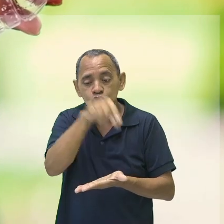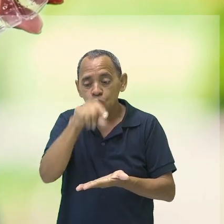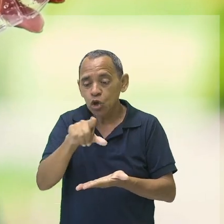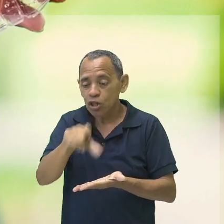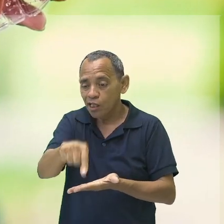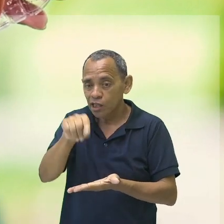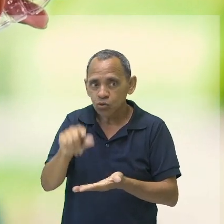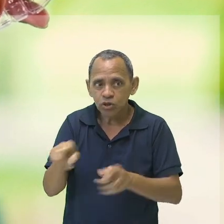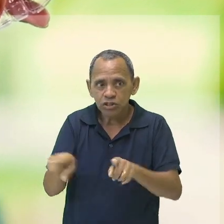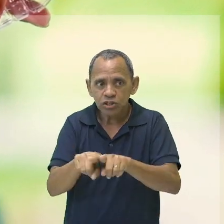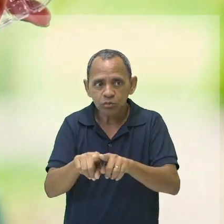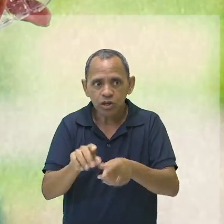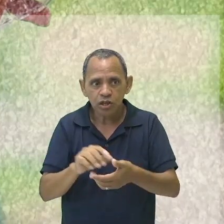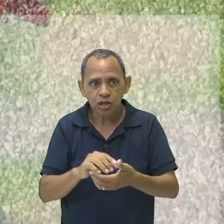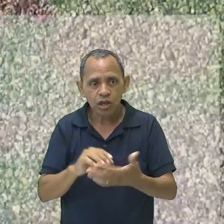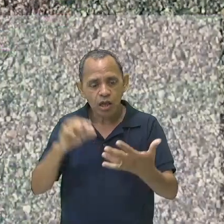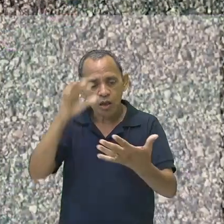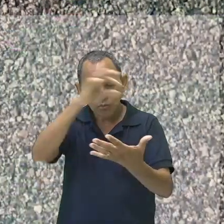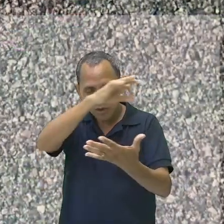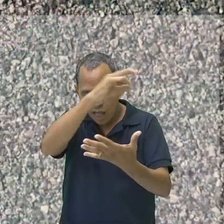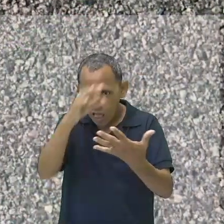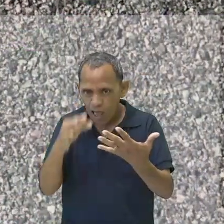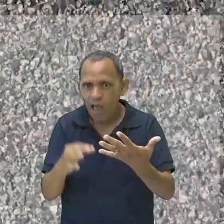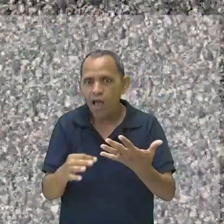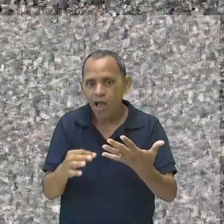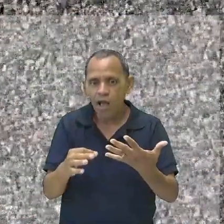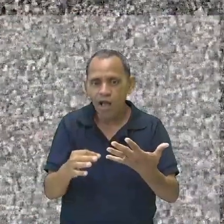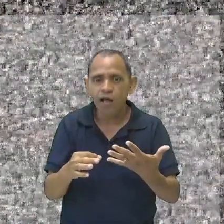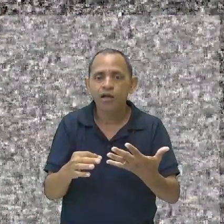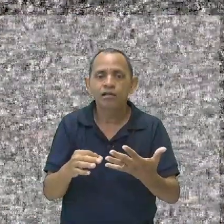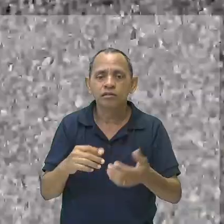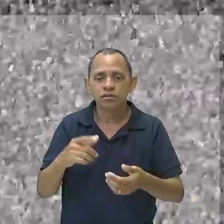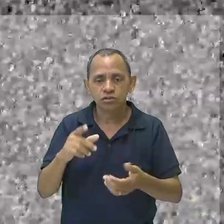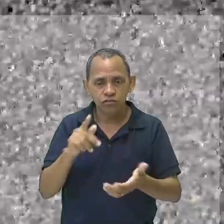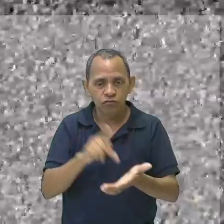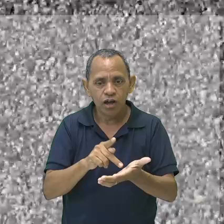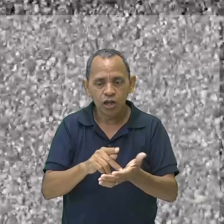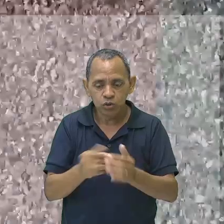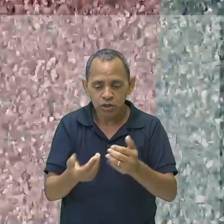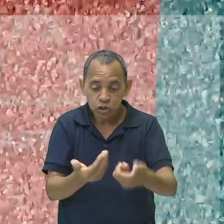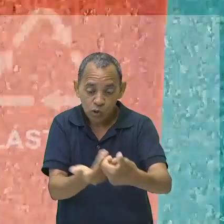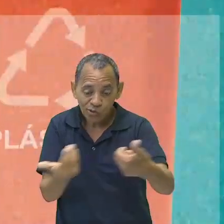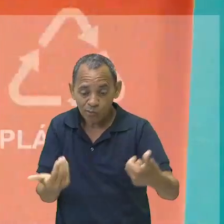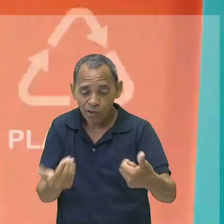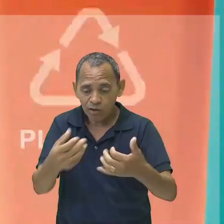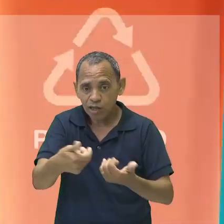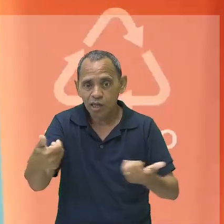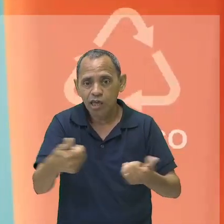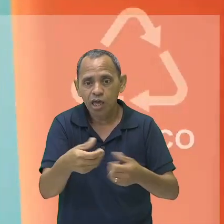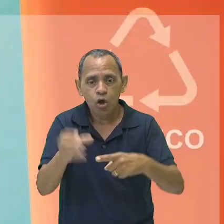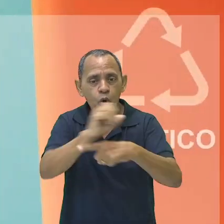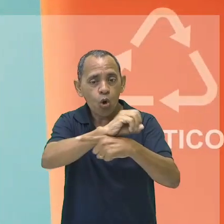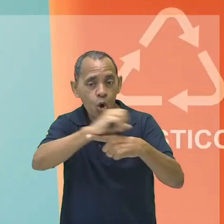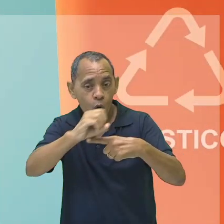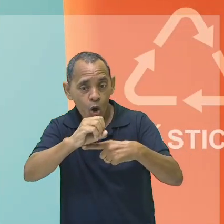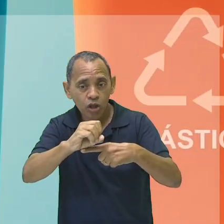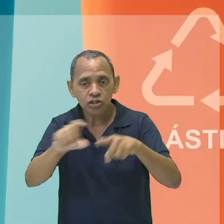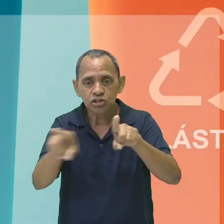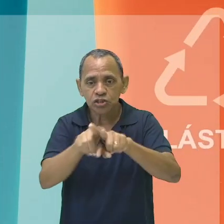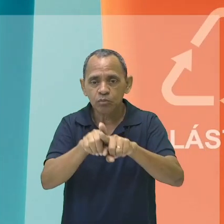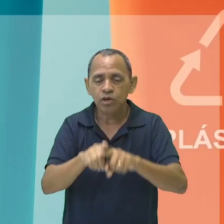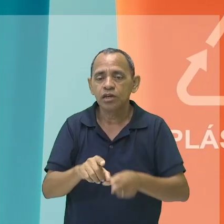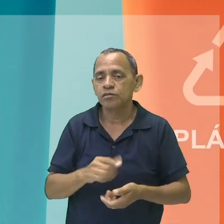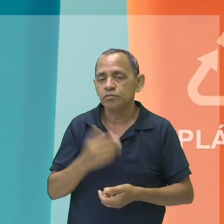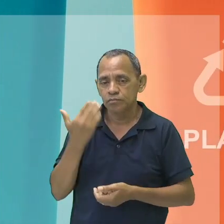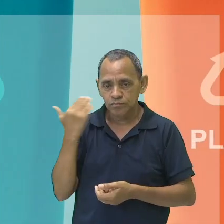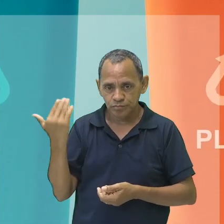fazer a separação entre o lixo orgânico e os materiais recicláveis como latas de alumínio, potes e sacos de plástico,